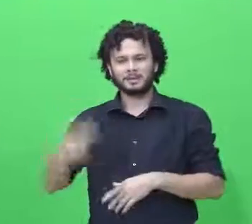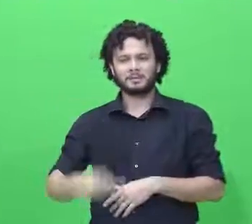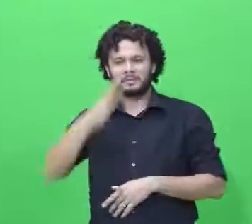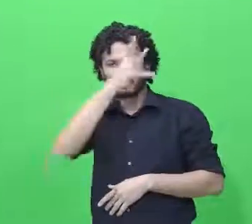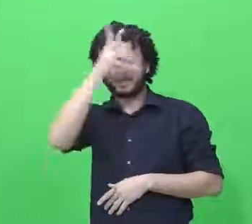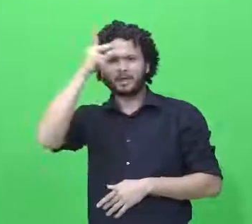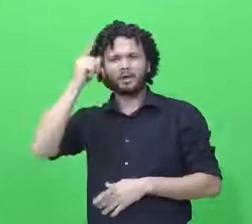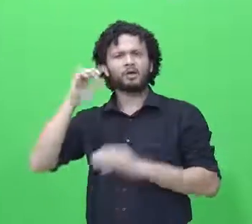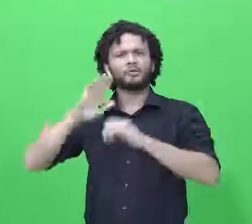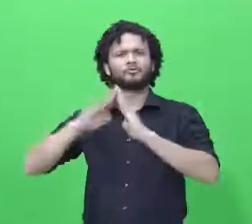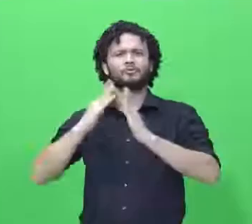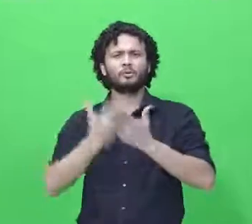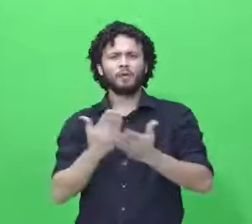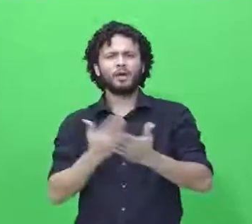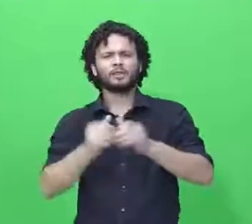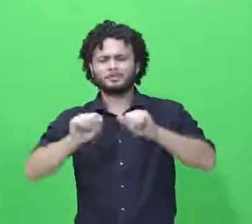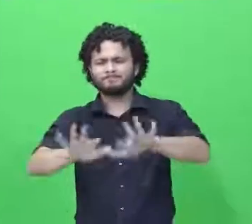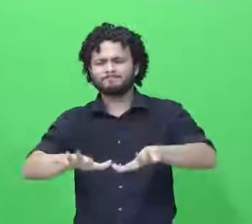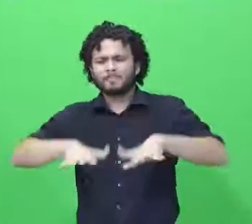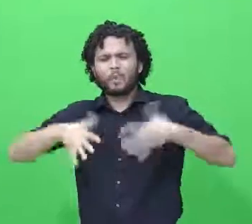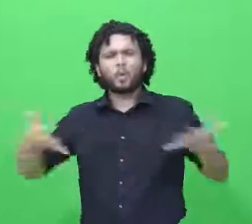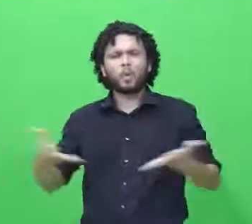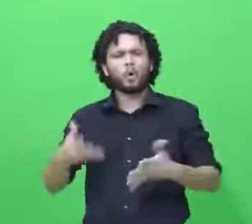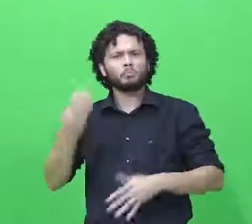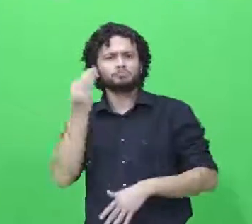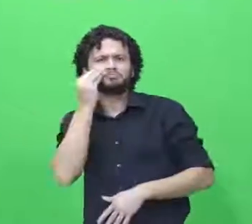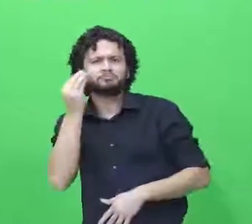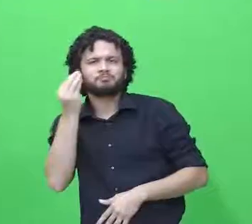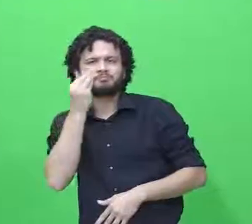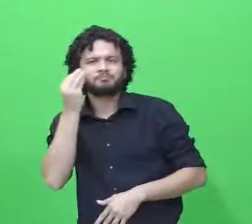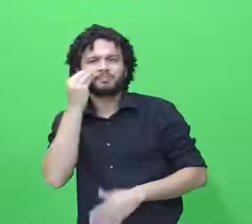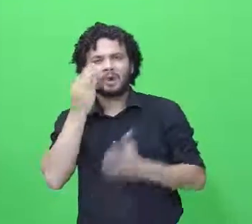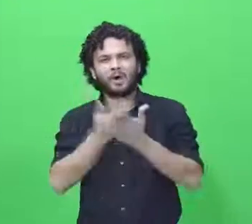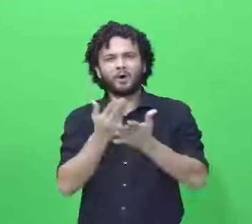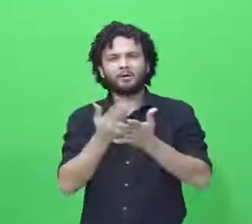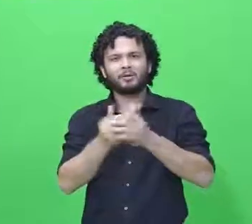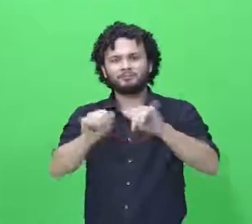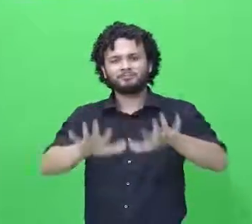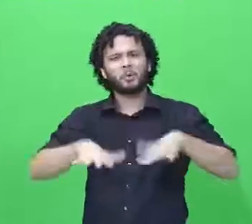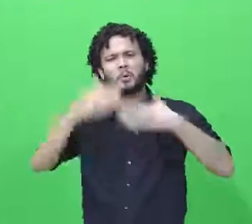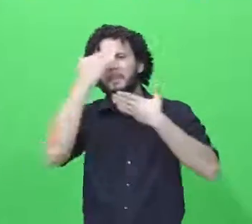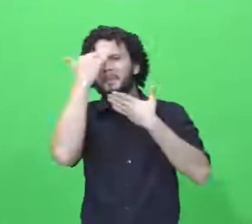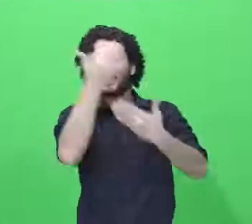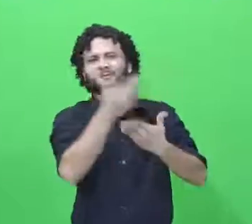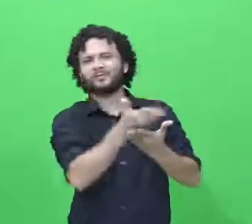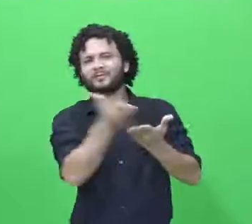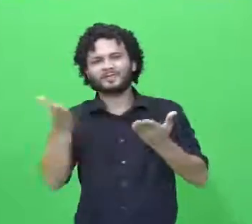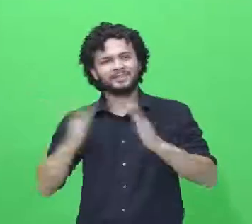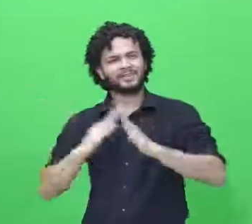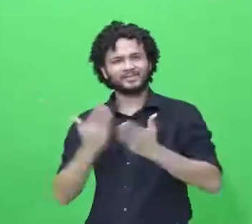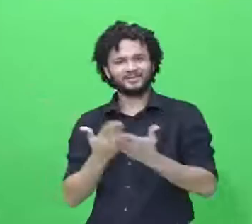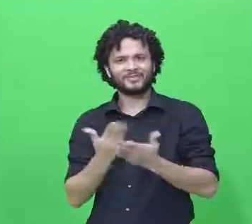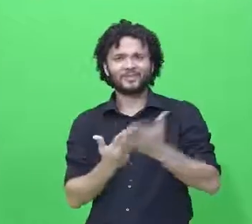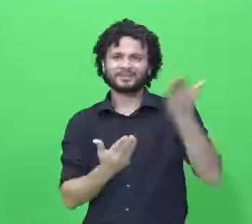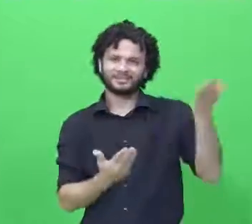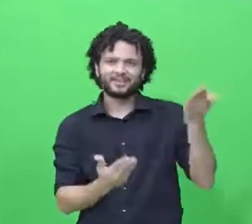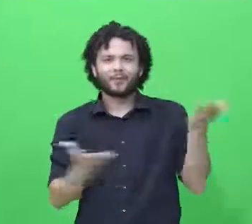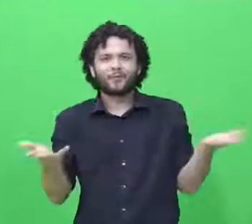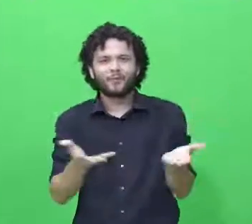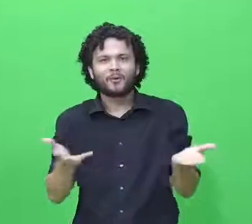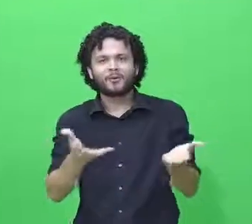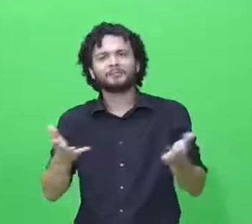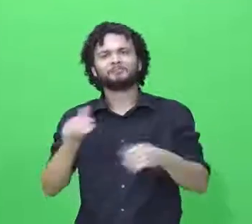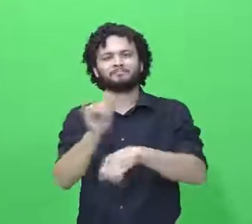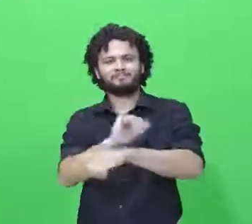a escola com maior plateia hoje assistindo o nosso aulão. O nosso muito obrigado a você que está aí ligado agora,